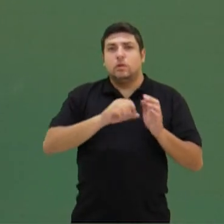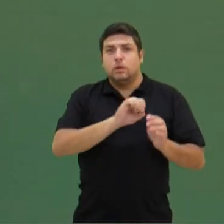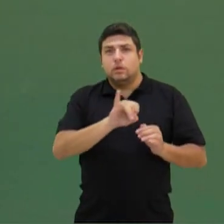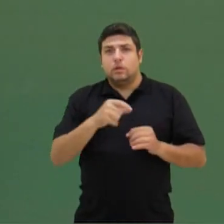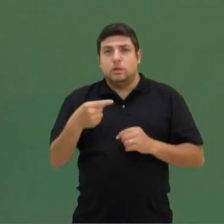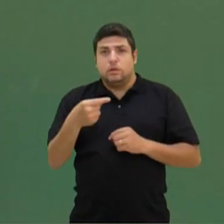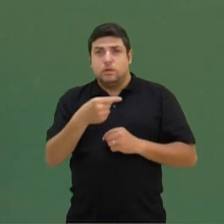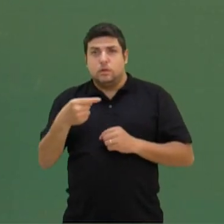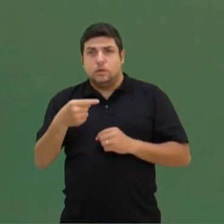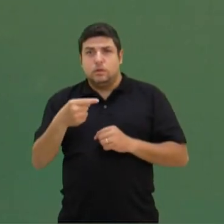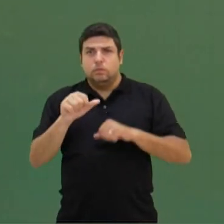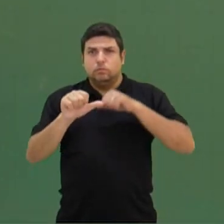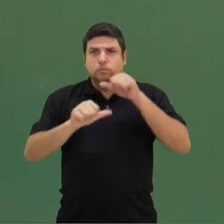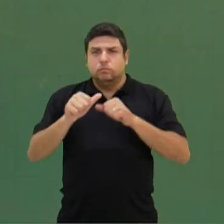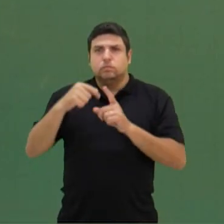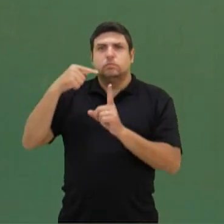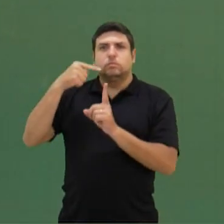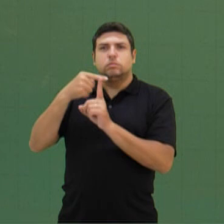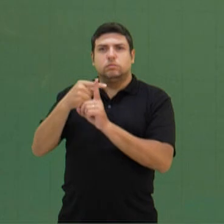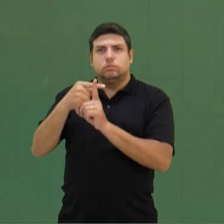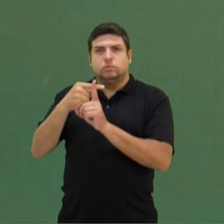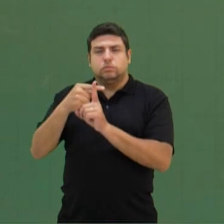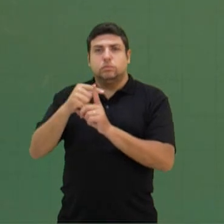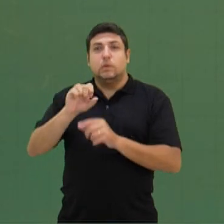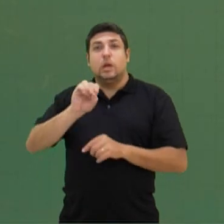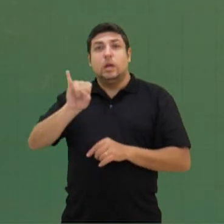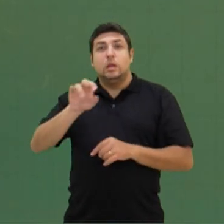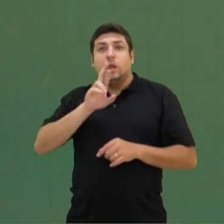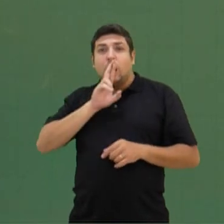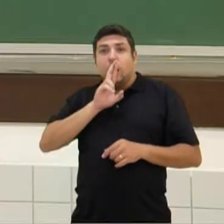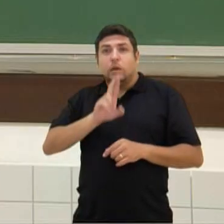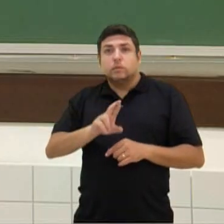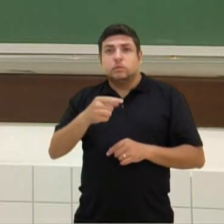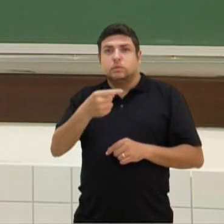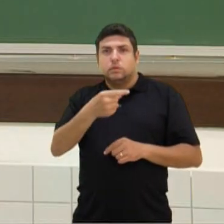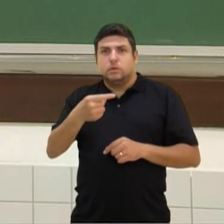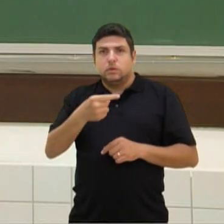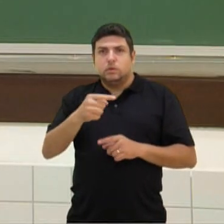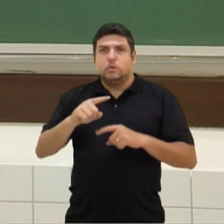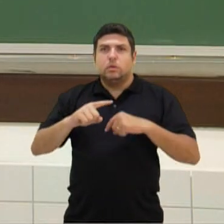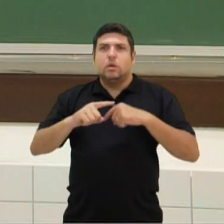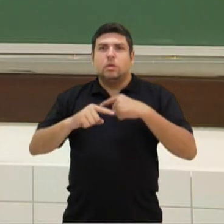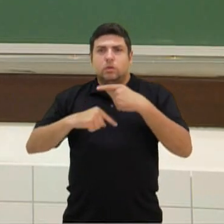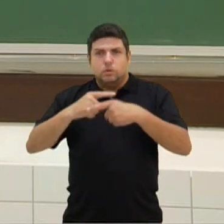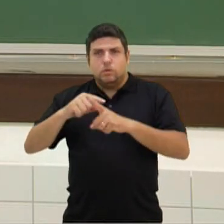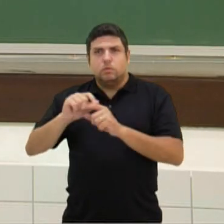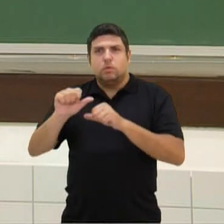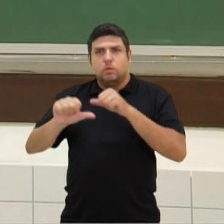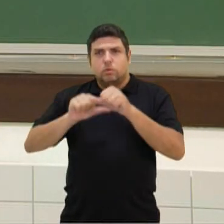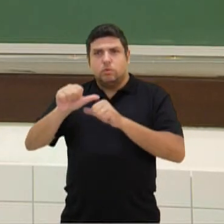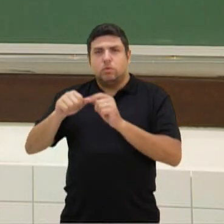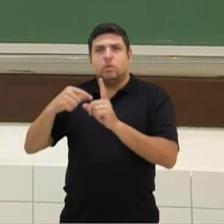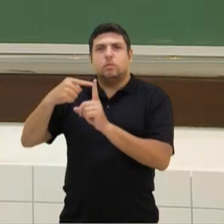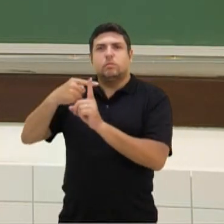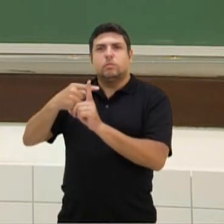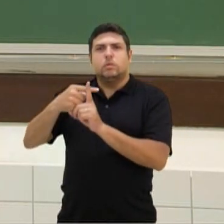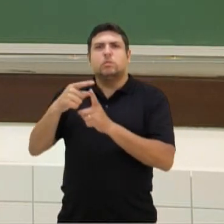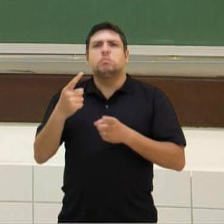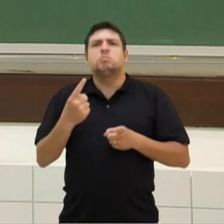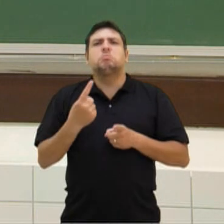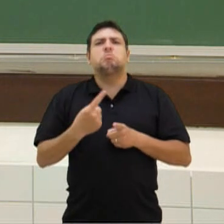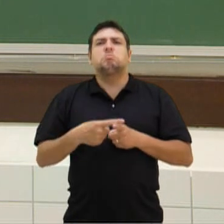negativo. Resumindo assim? Então, se o resultado for negativo aqui, nós vamos positivá-lo. Ah, professor, por quê?